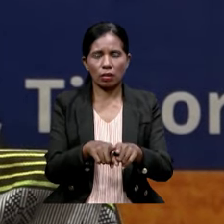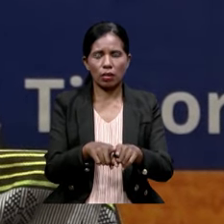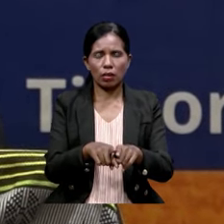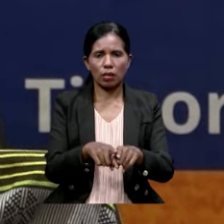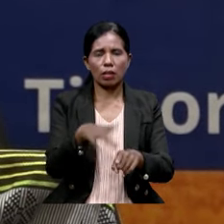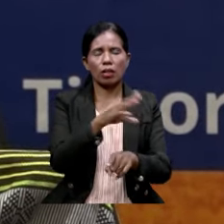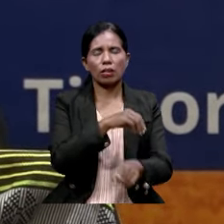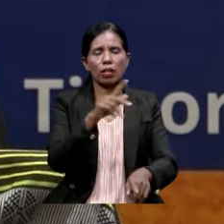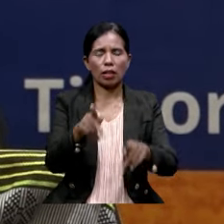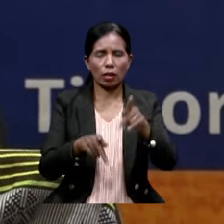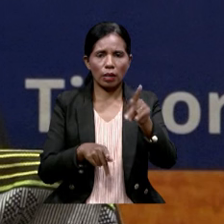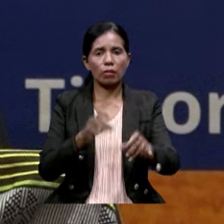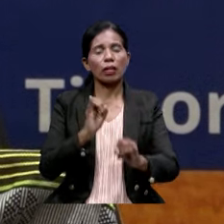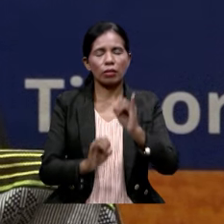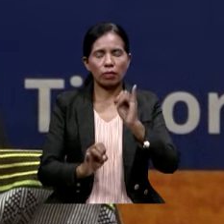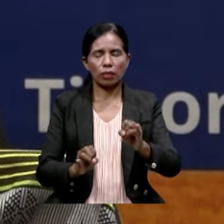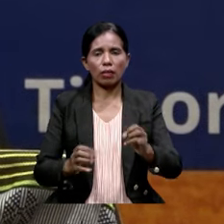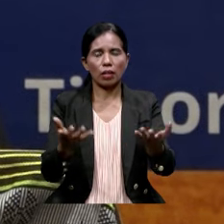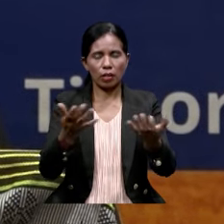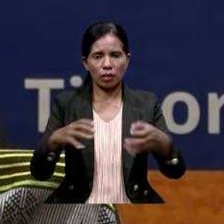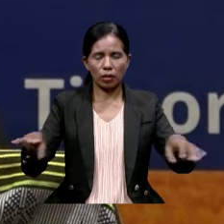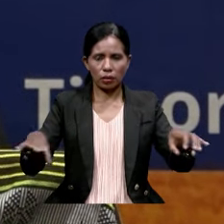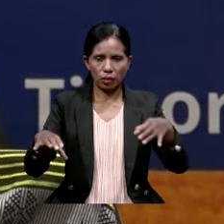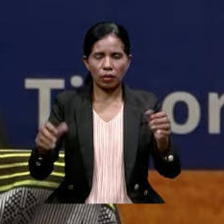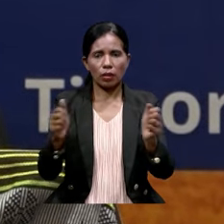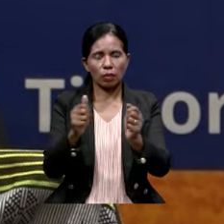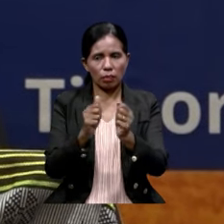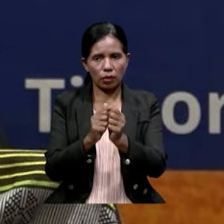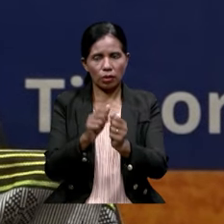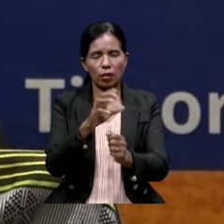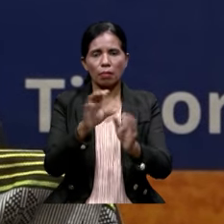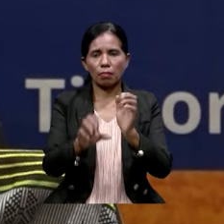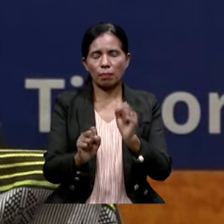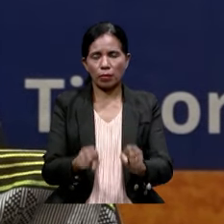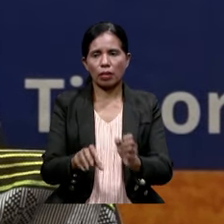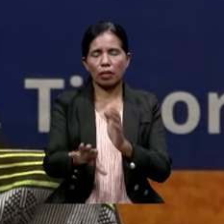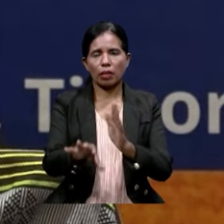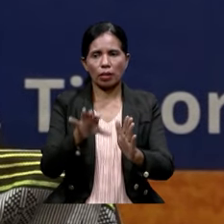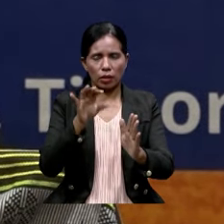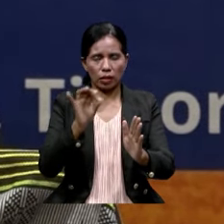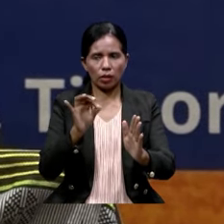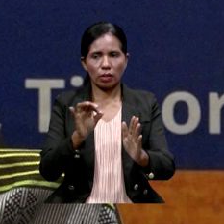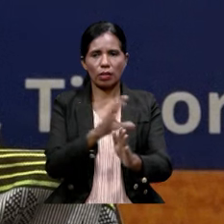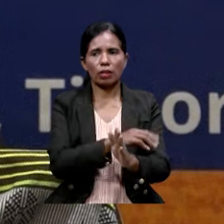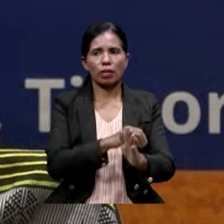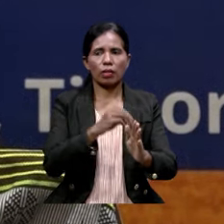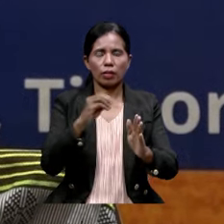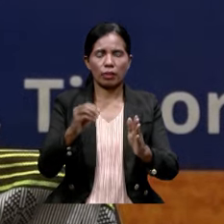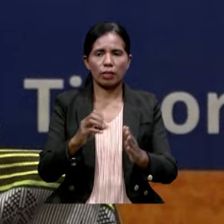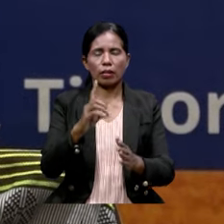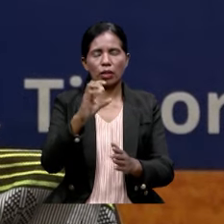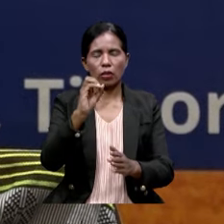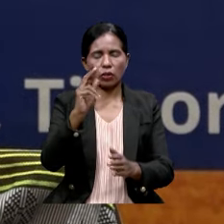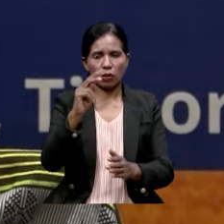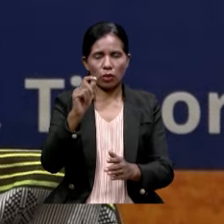intimamente relaciona com deontologia, nobele reta e a códigos deontológicos